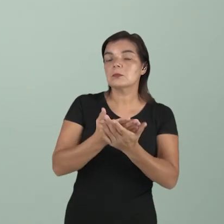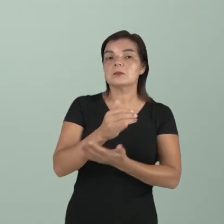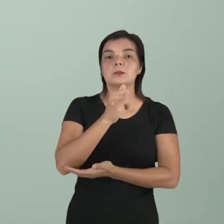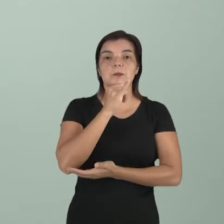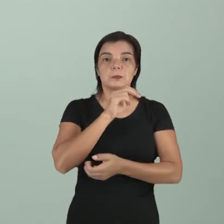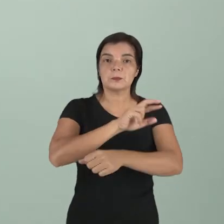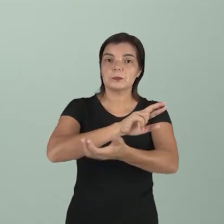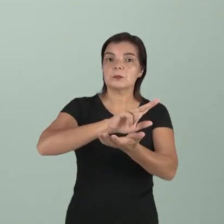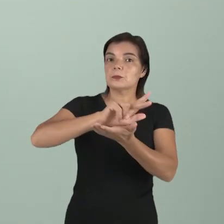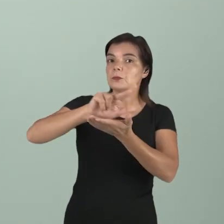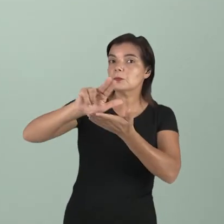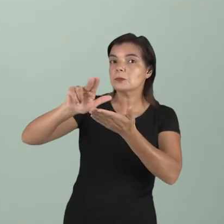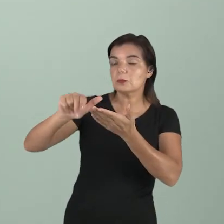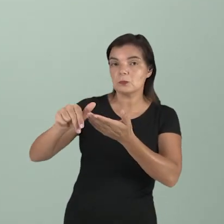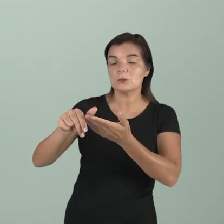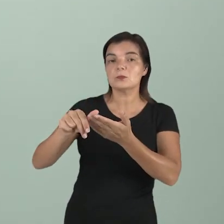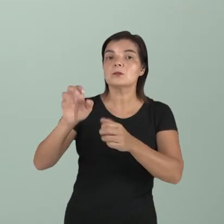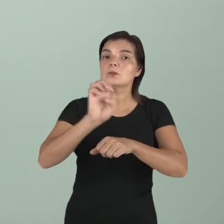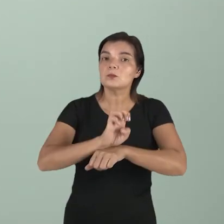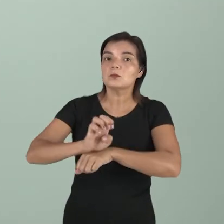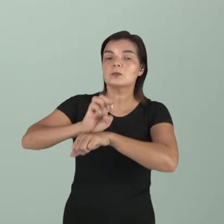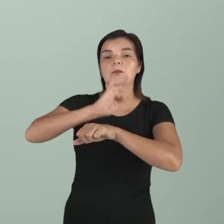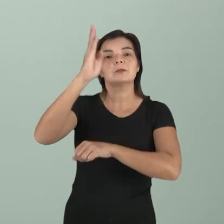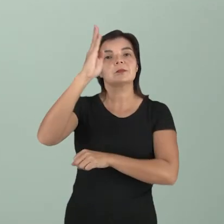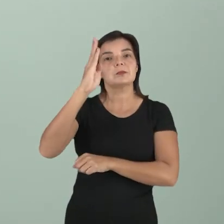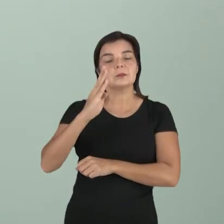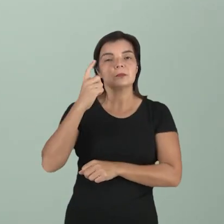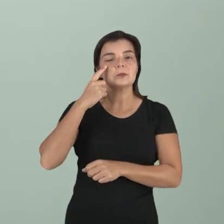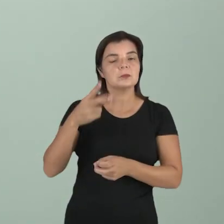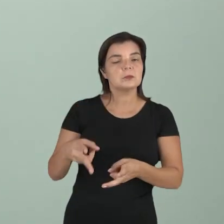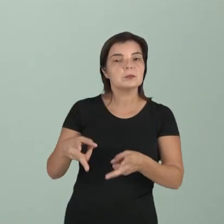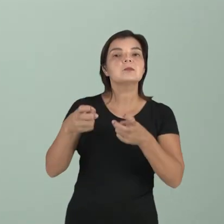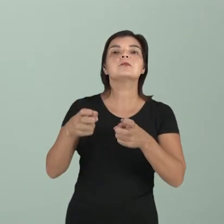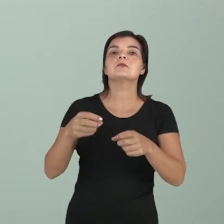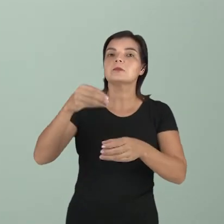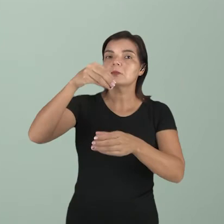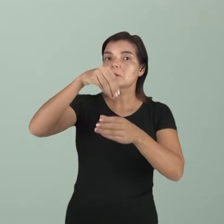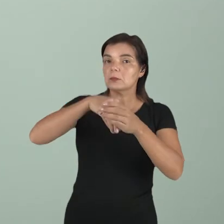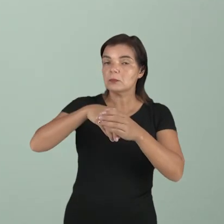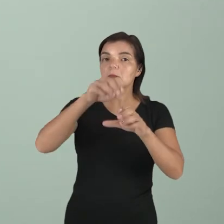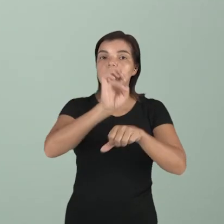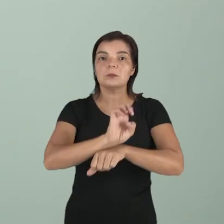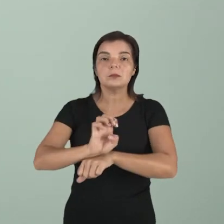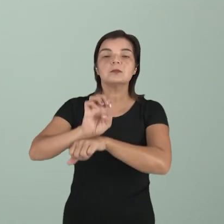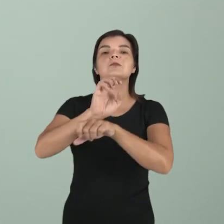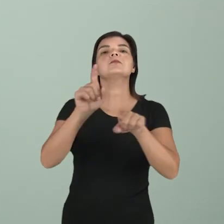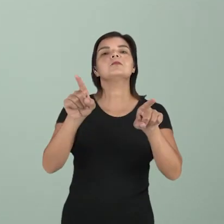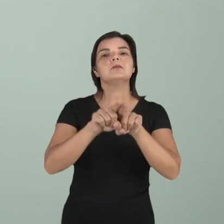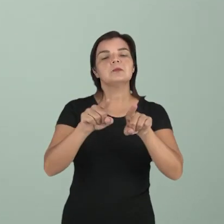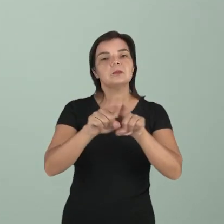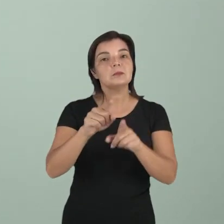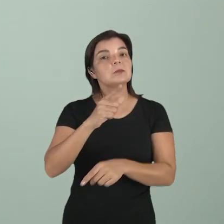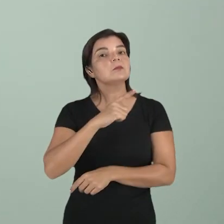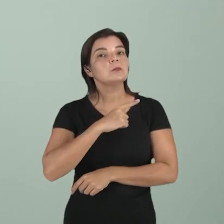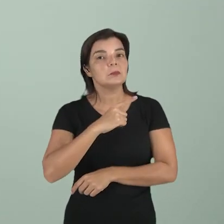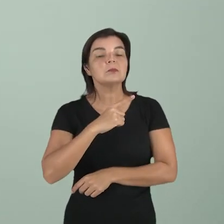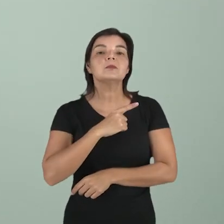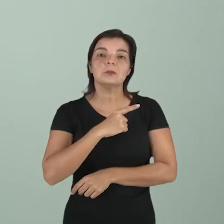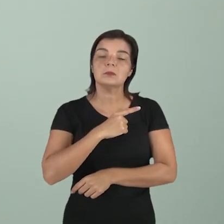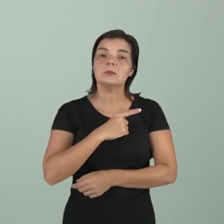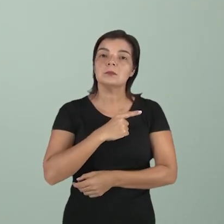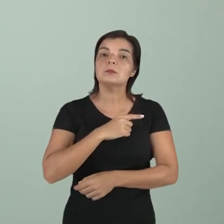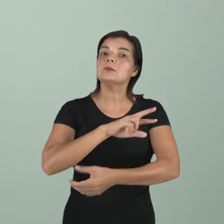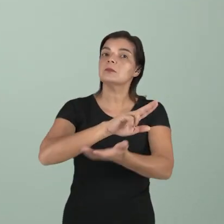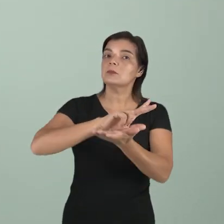falei anteriormente para vocês, ela torna o nosso país um país muito rico de culturas, um